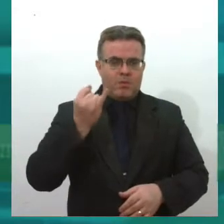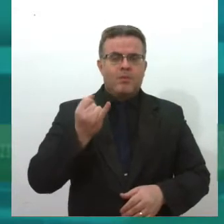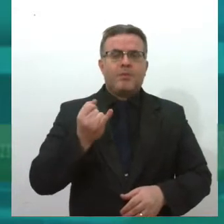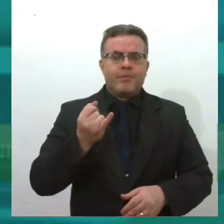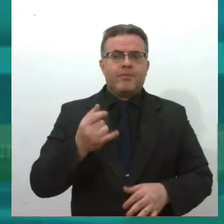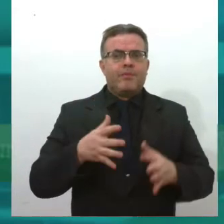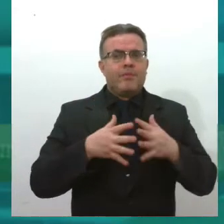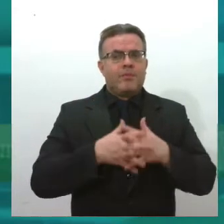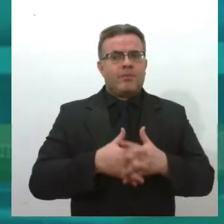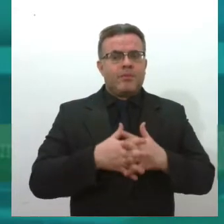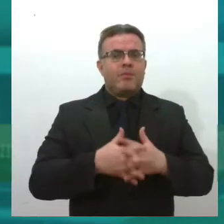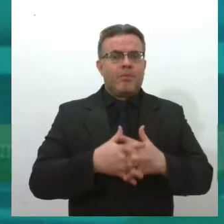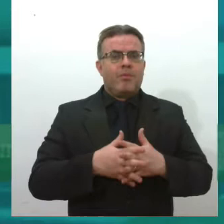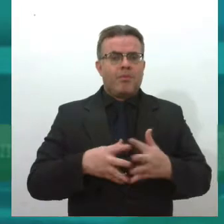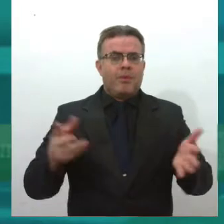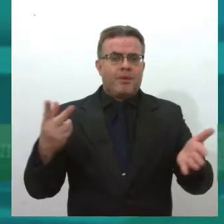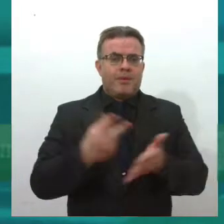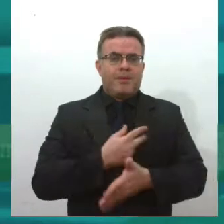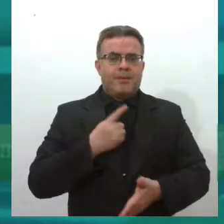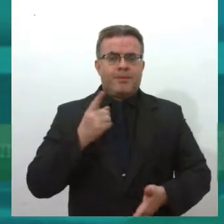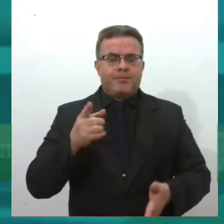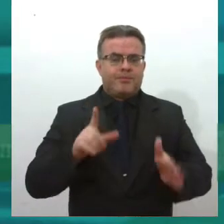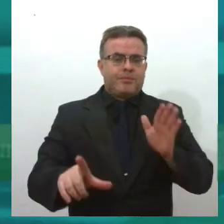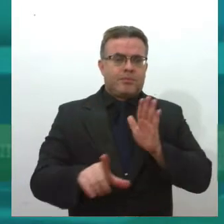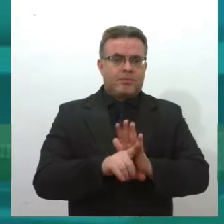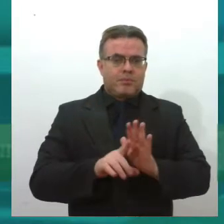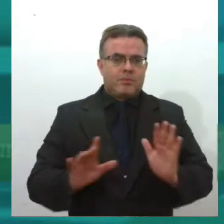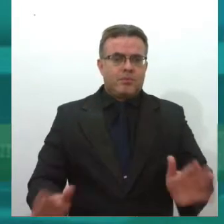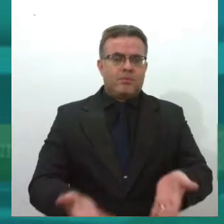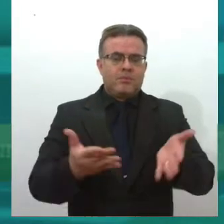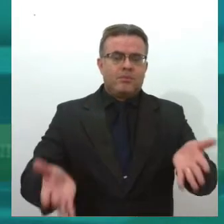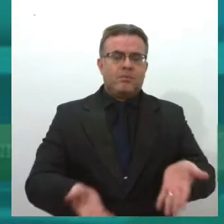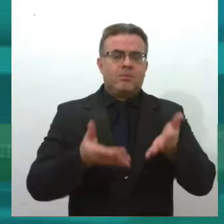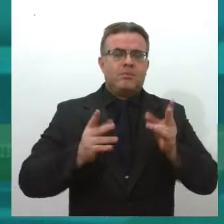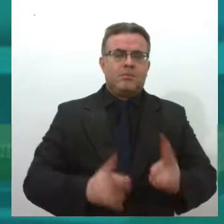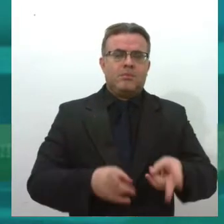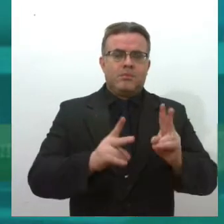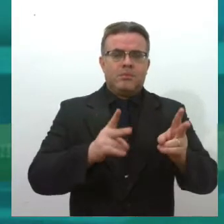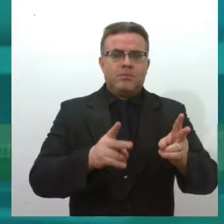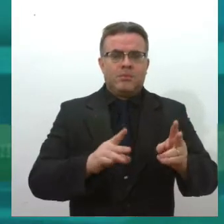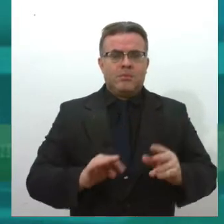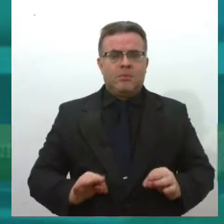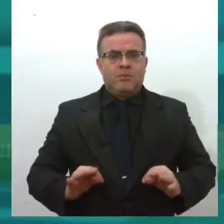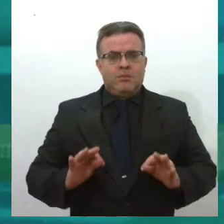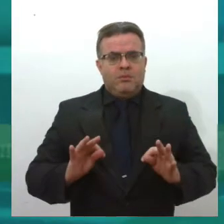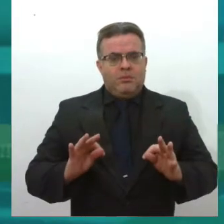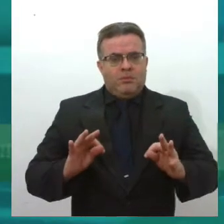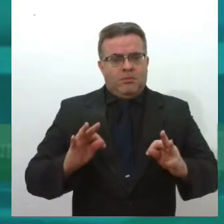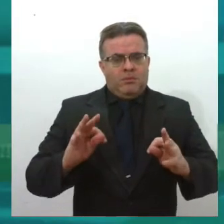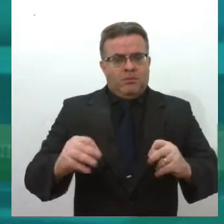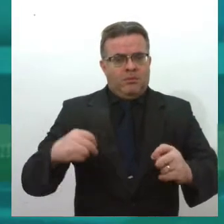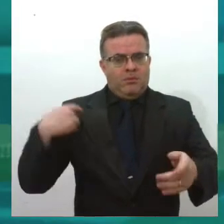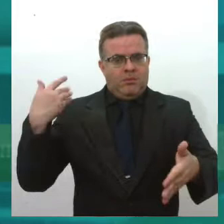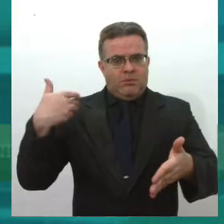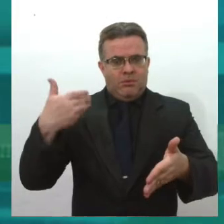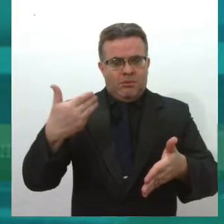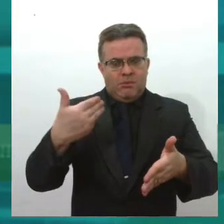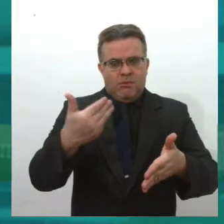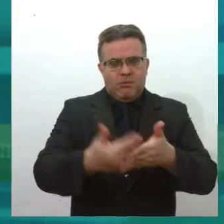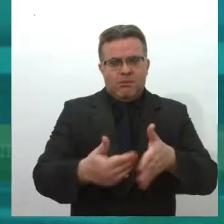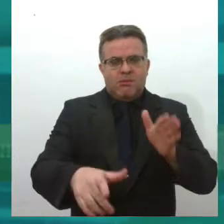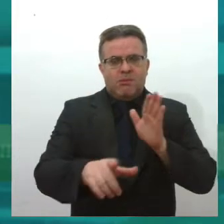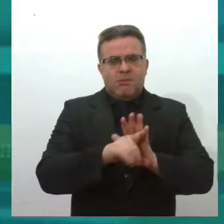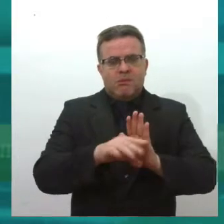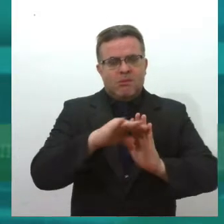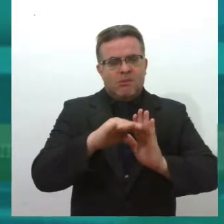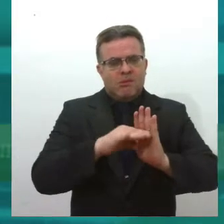desmonte que essa lei promove em relação a todo o âmago, toda a alma da lei de